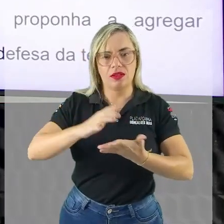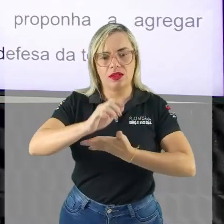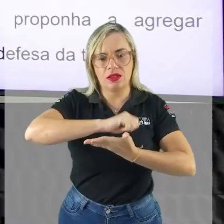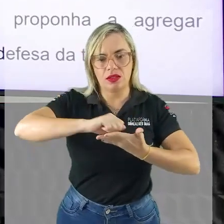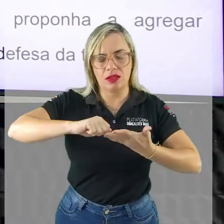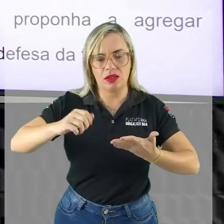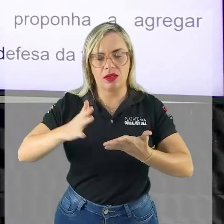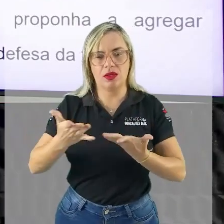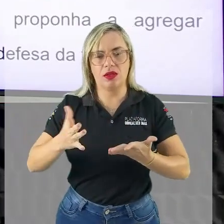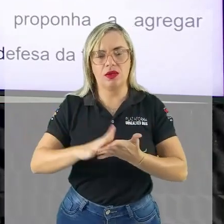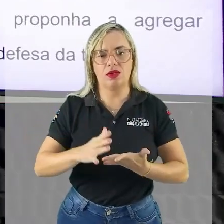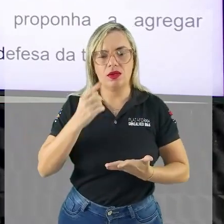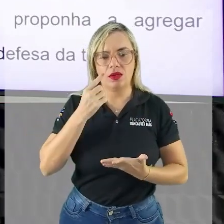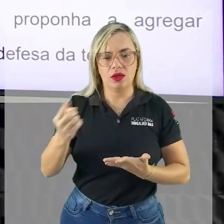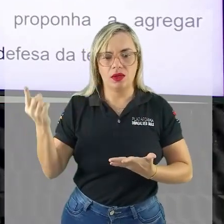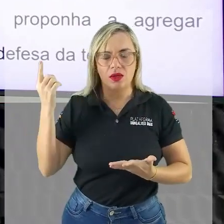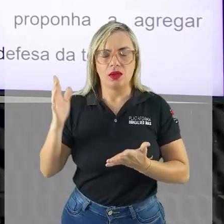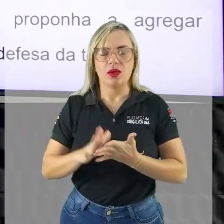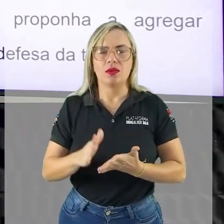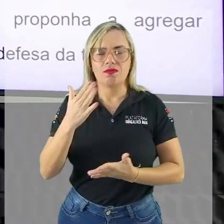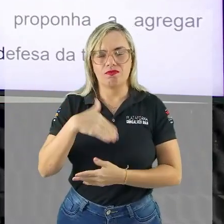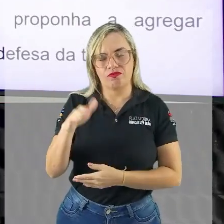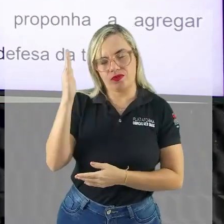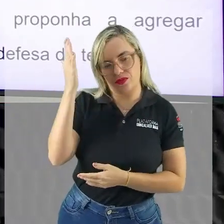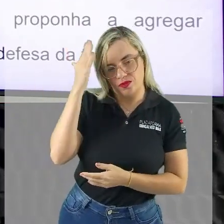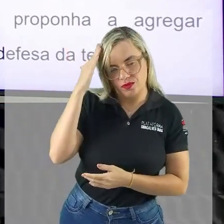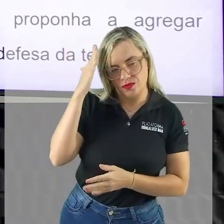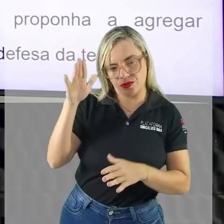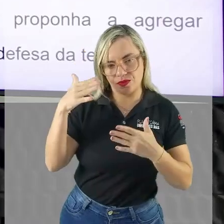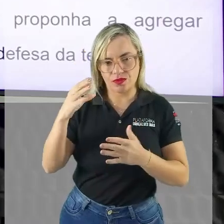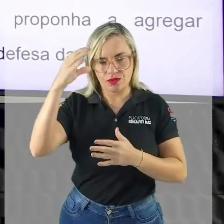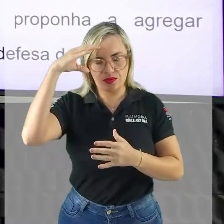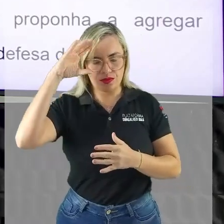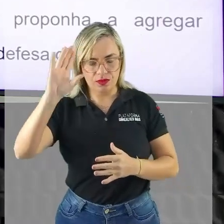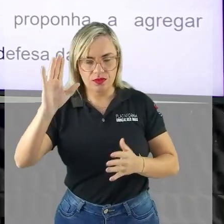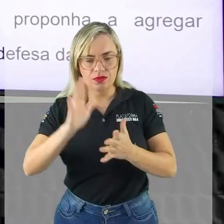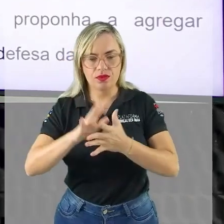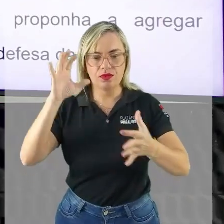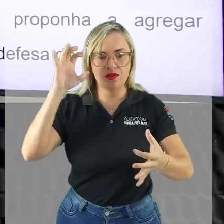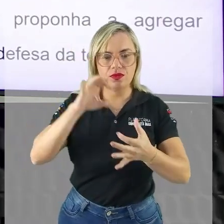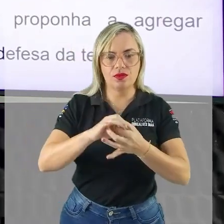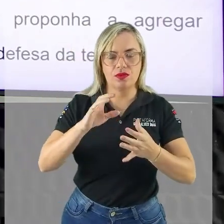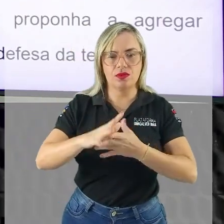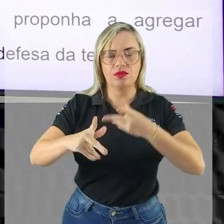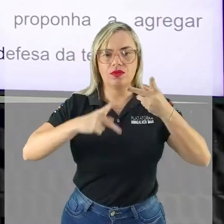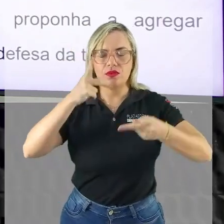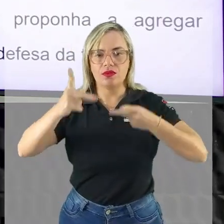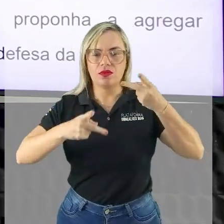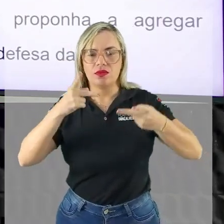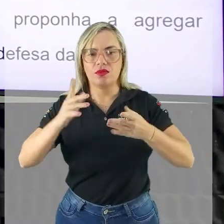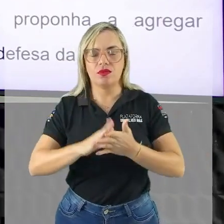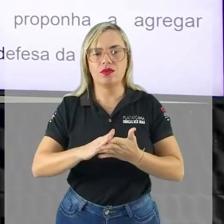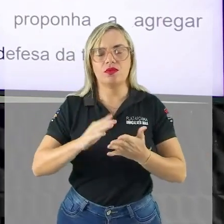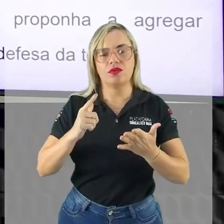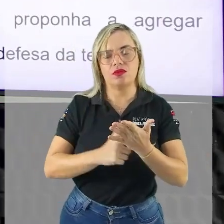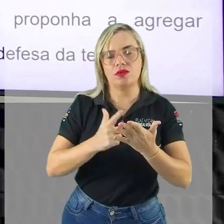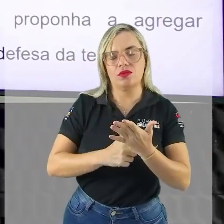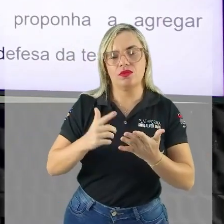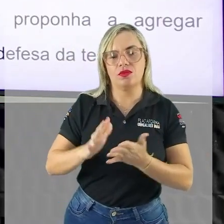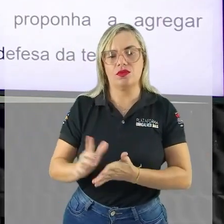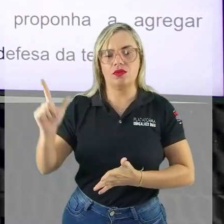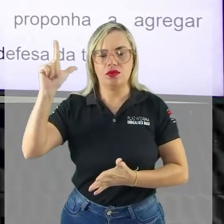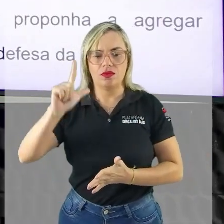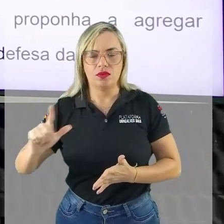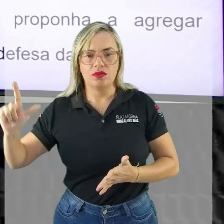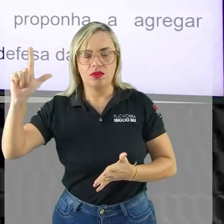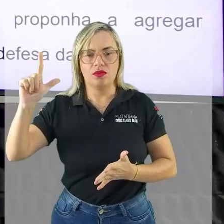a gente entende como alusão cultural? Remete à cultura. Aqui nós estamos falando de obras literárias, nós